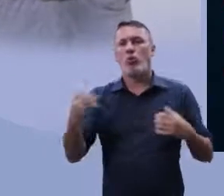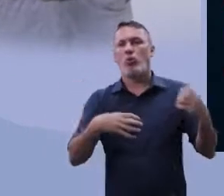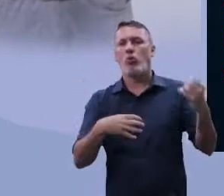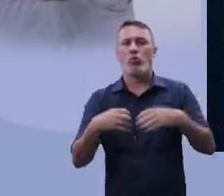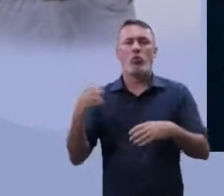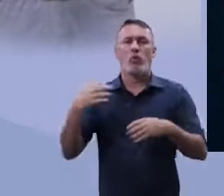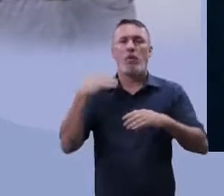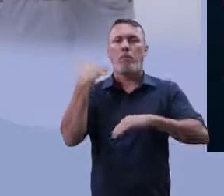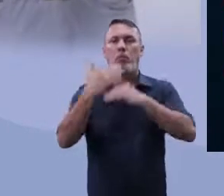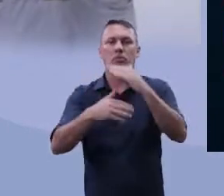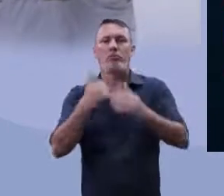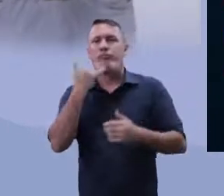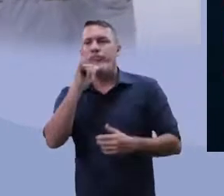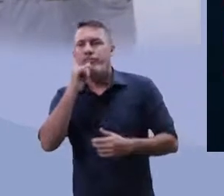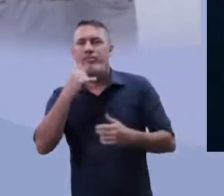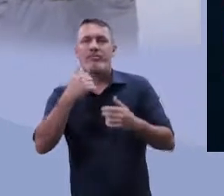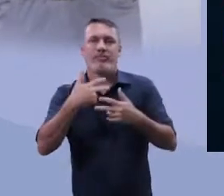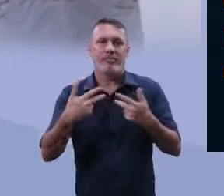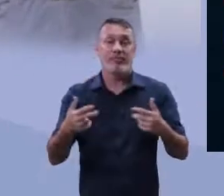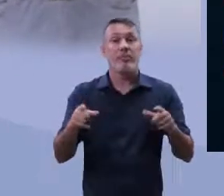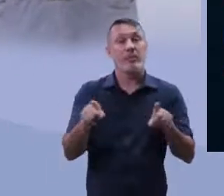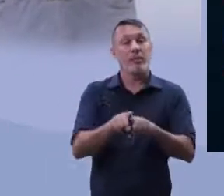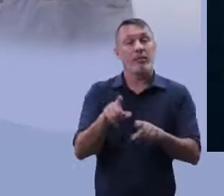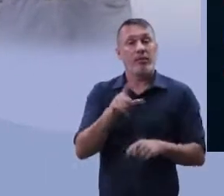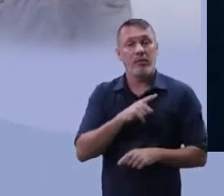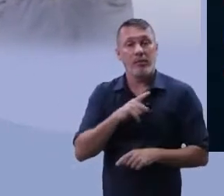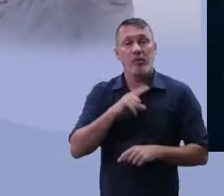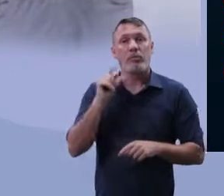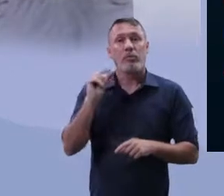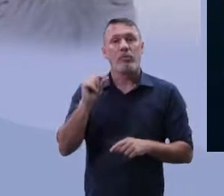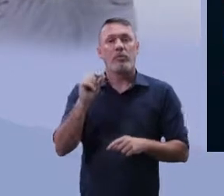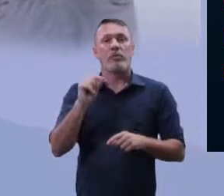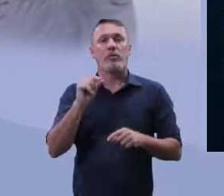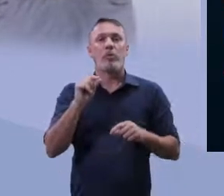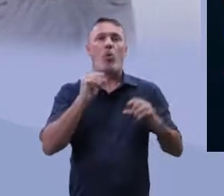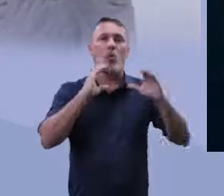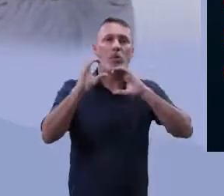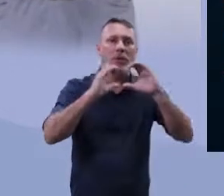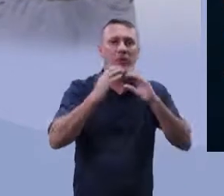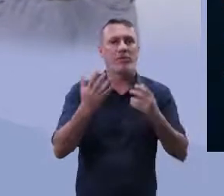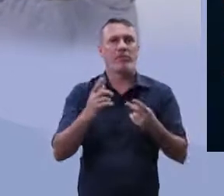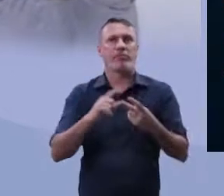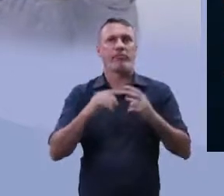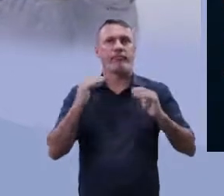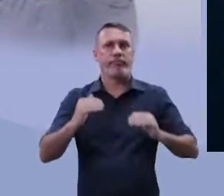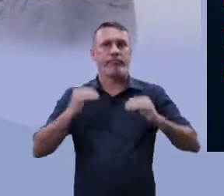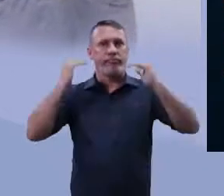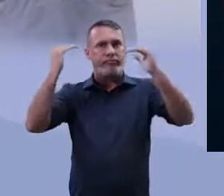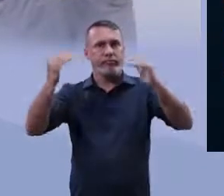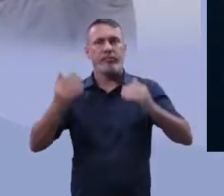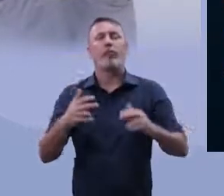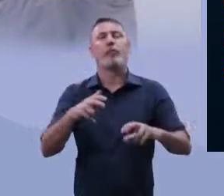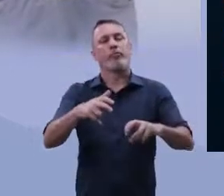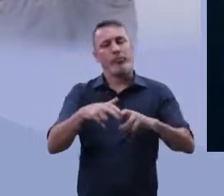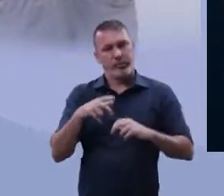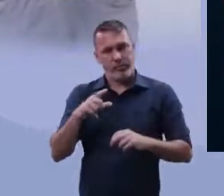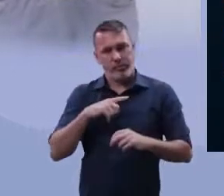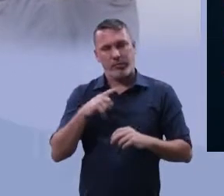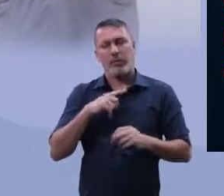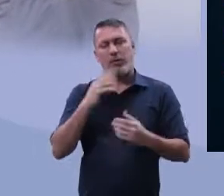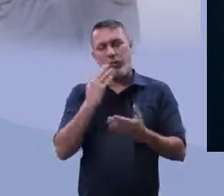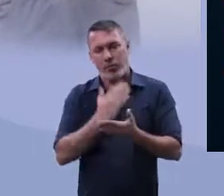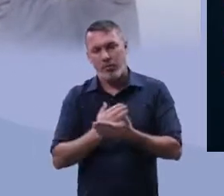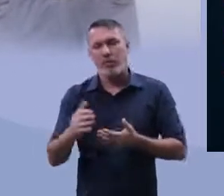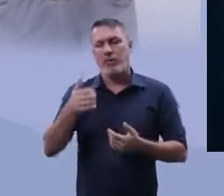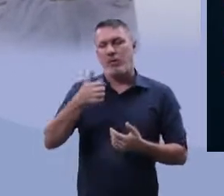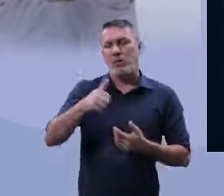novas formas, né, de produção energética. Nós vamos ter a questão, né, de telecomunicações avançadas.